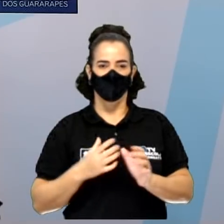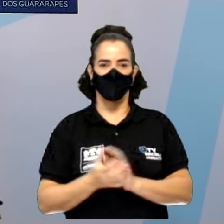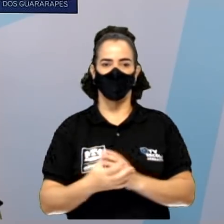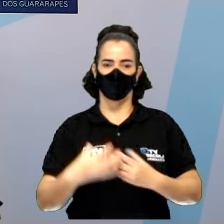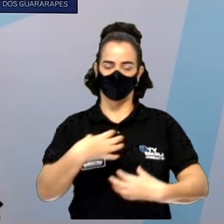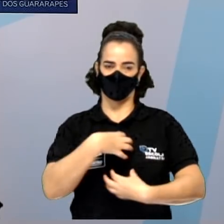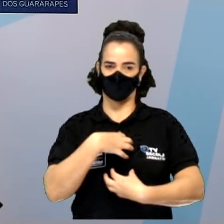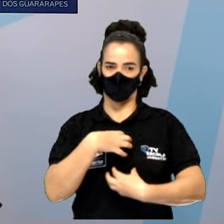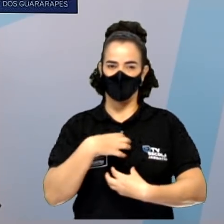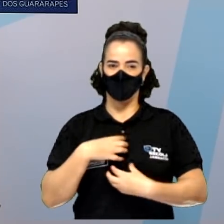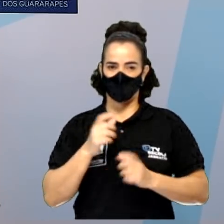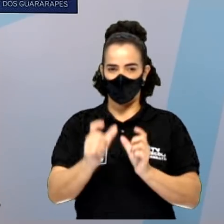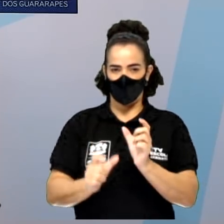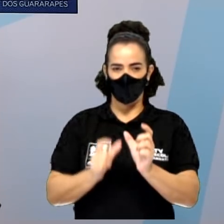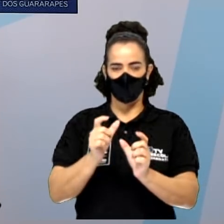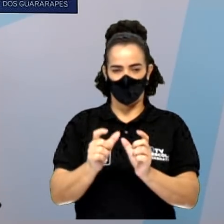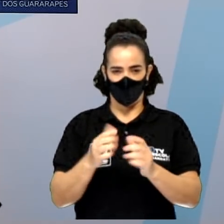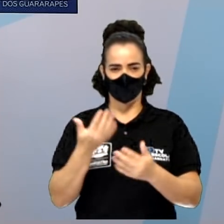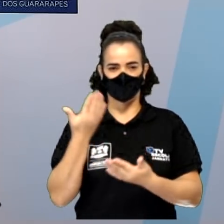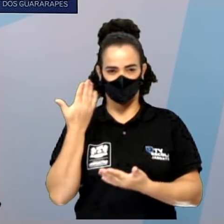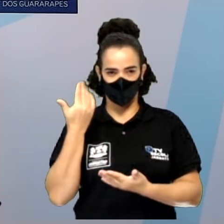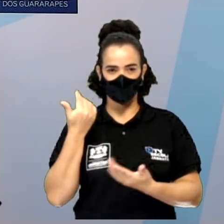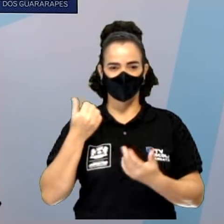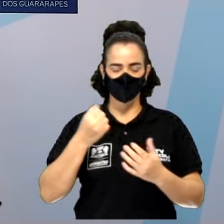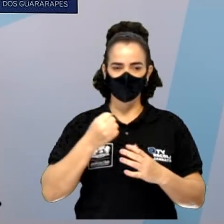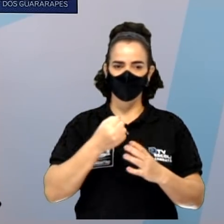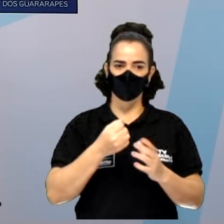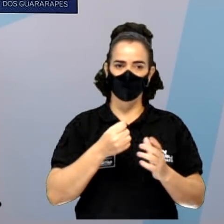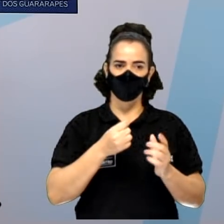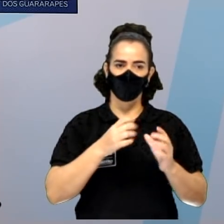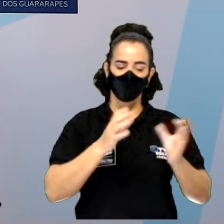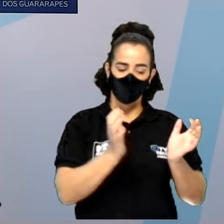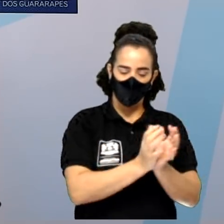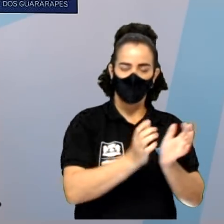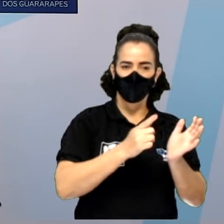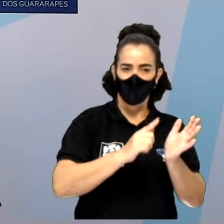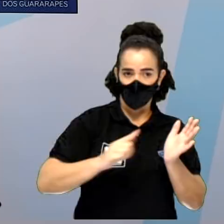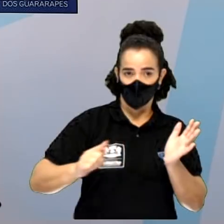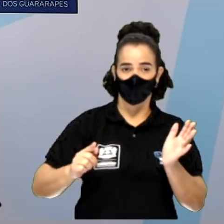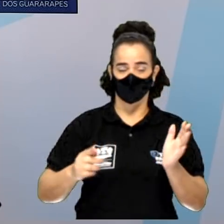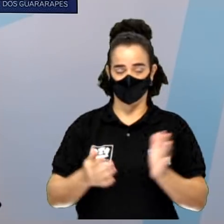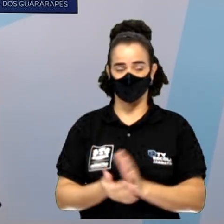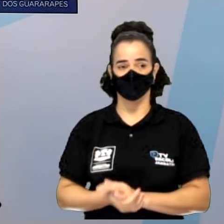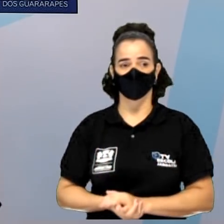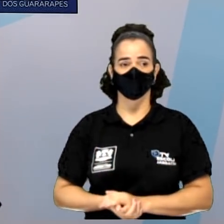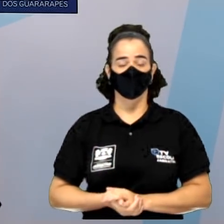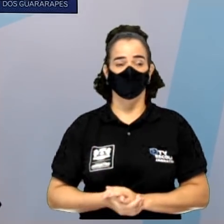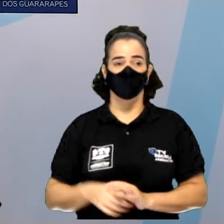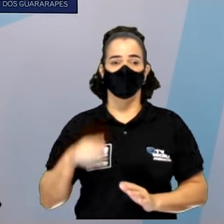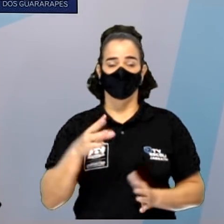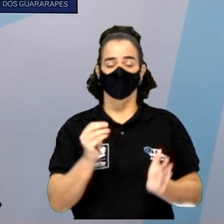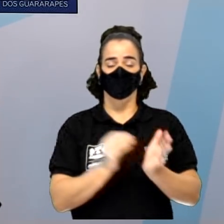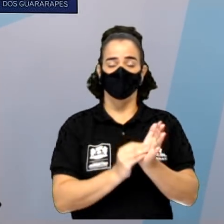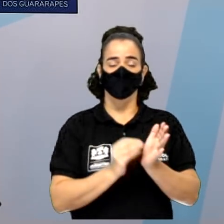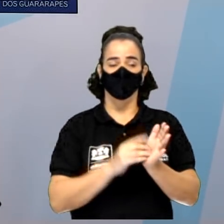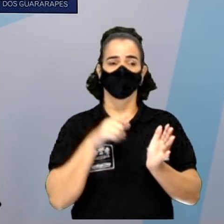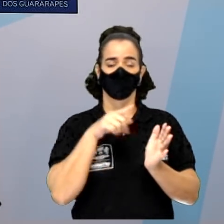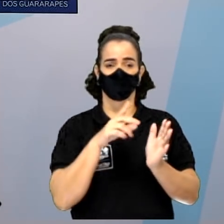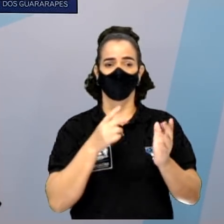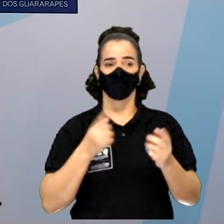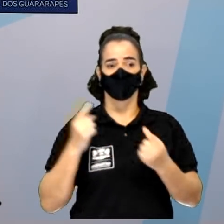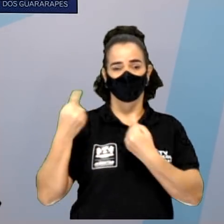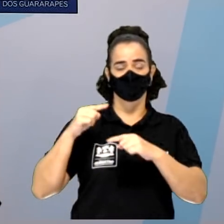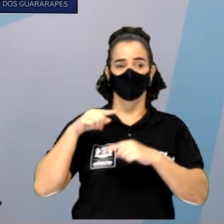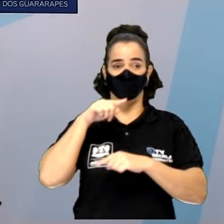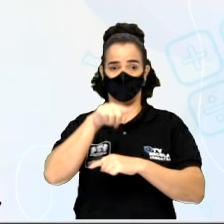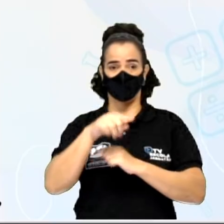Os elementos da classificação morfológica das palavras e as funções. A questão que eu deixei como desafio foi essa aqui. Vamos para o